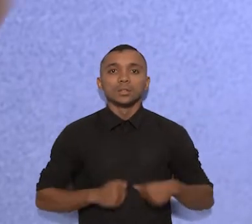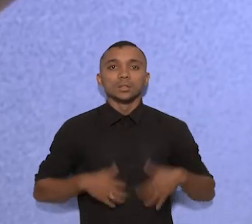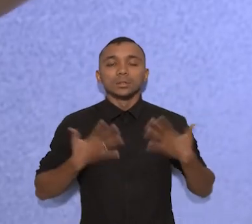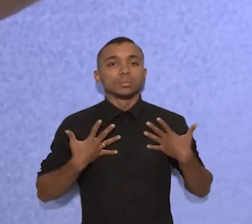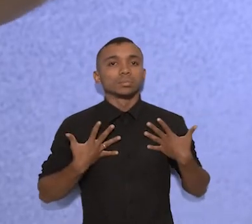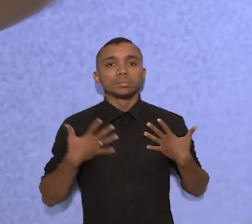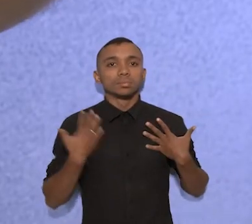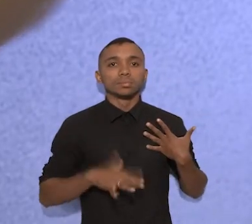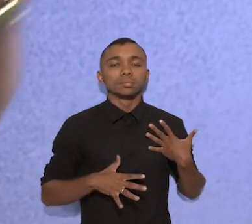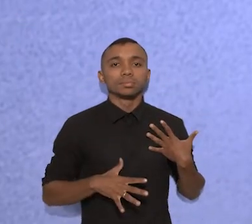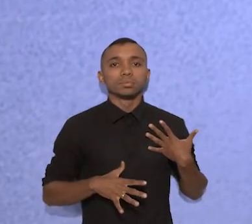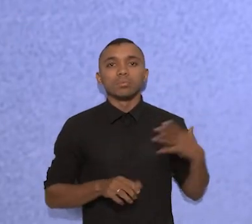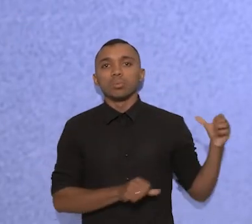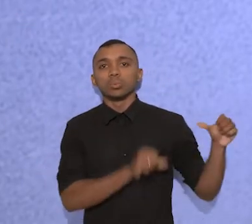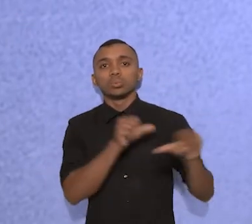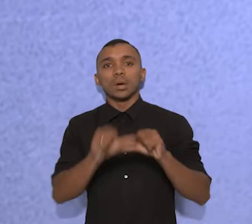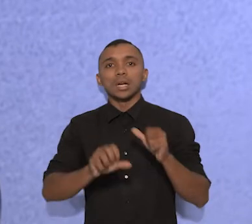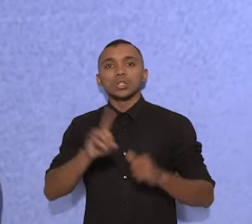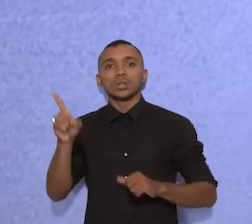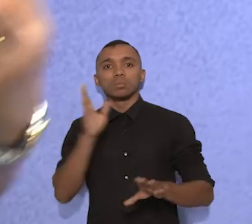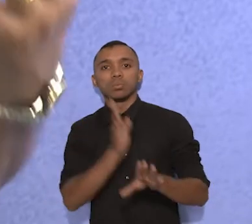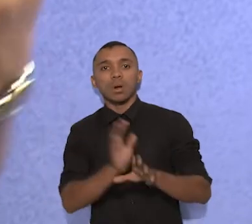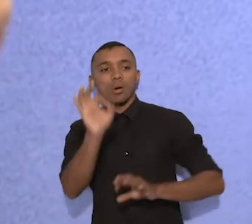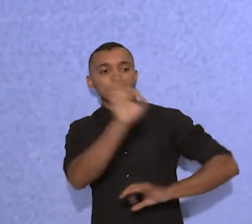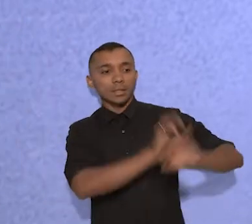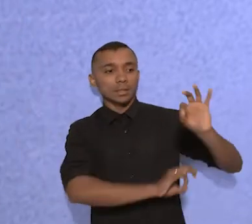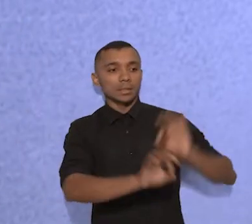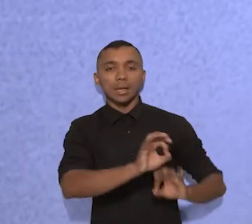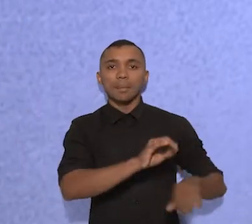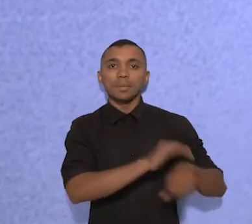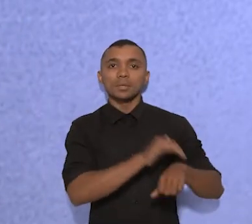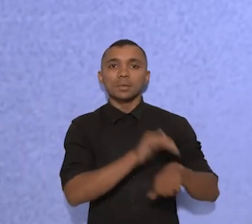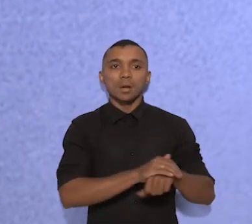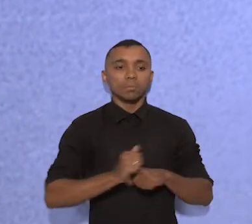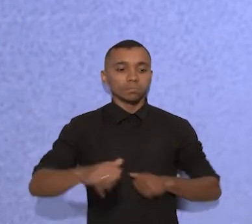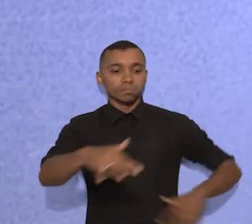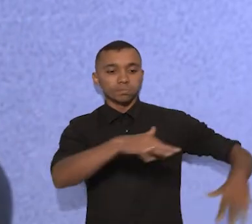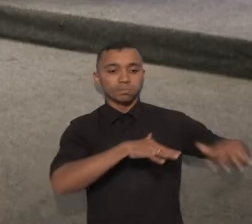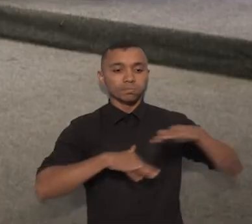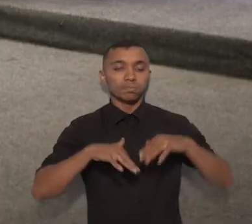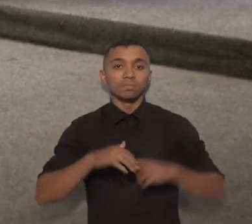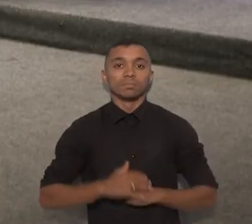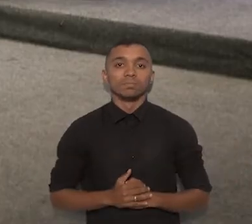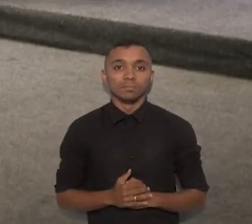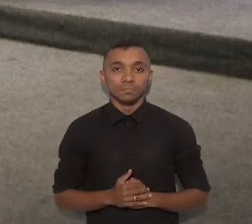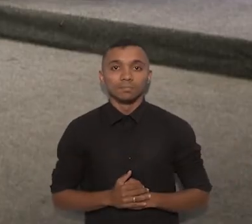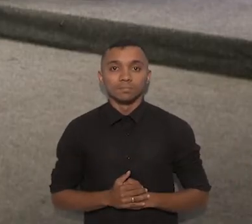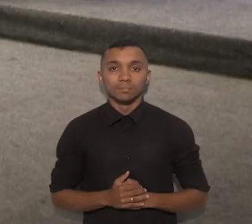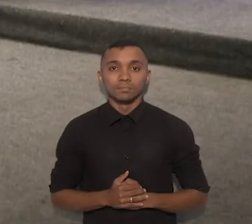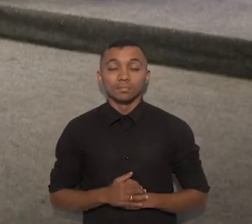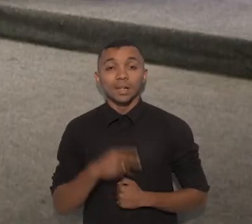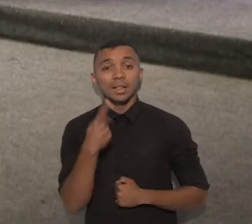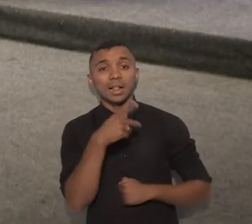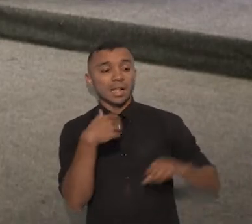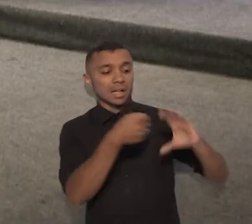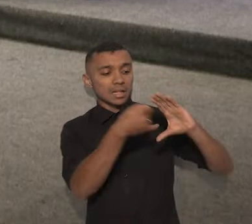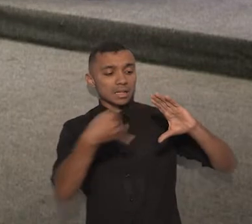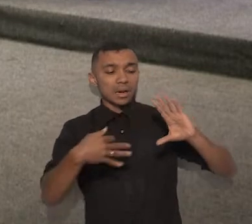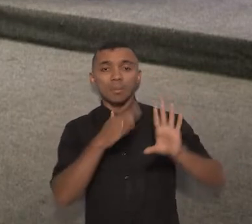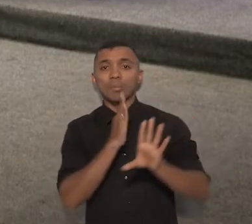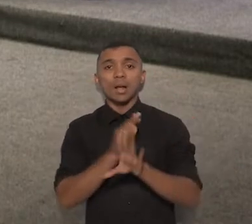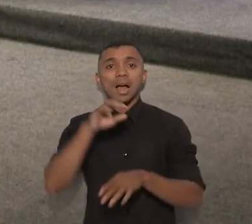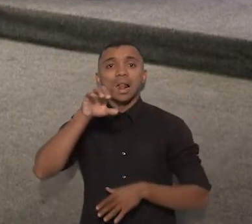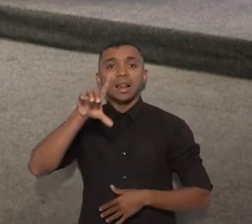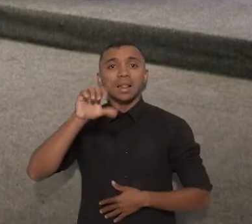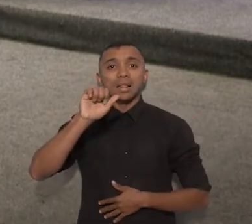ele estava na lateral direita, roubando a bola, tomando a bola e saindo jogando. E ele tinha uma facilidade para jogar em todos, porque primeiro que ele era lateral de